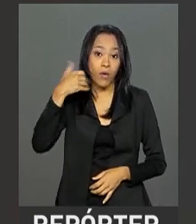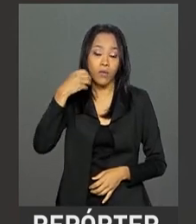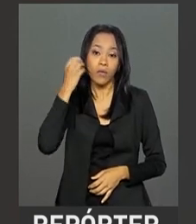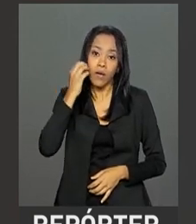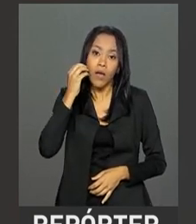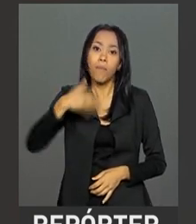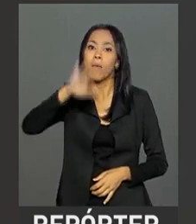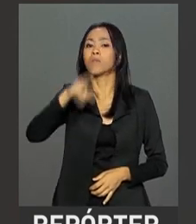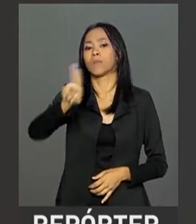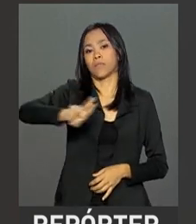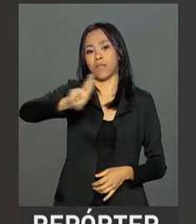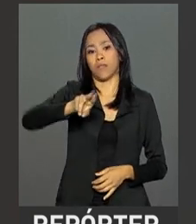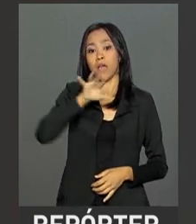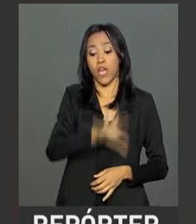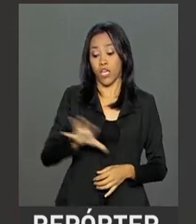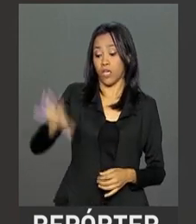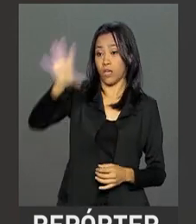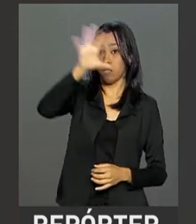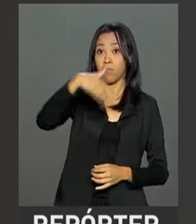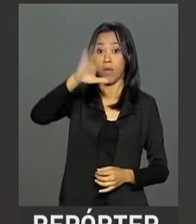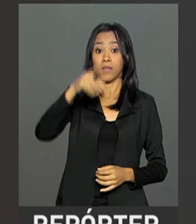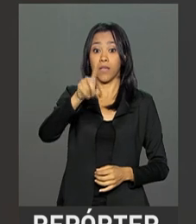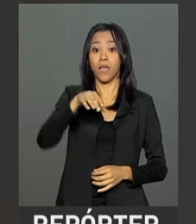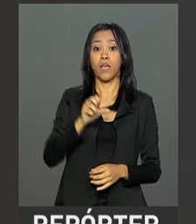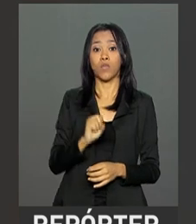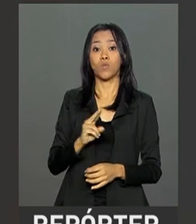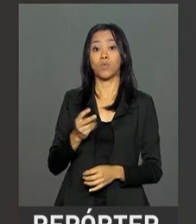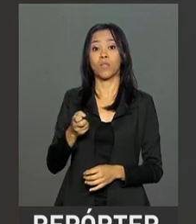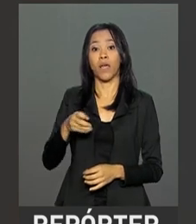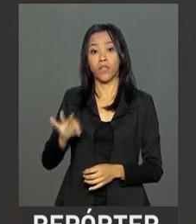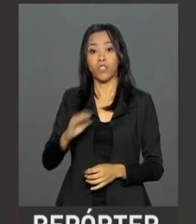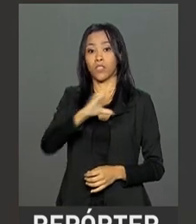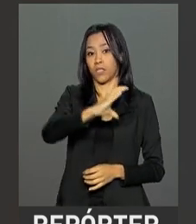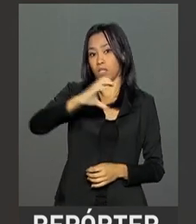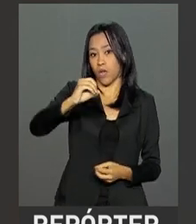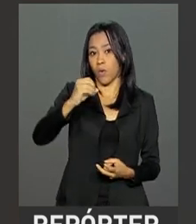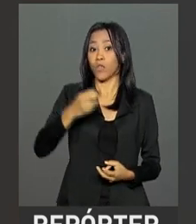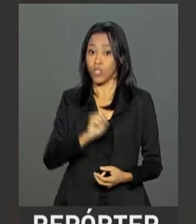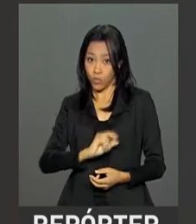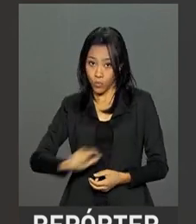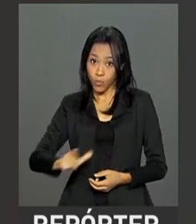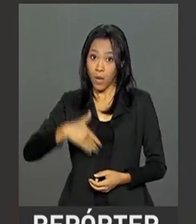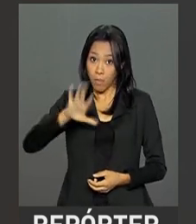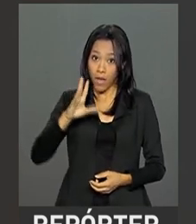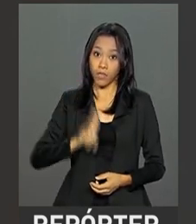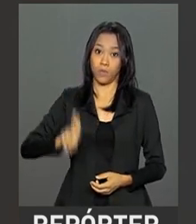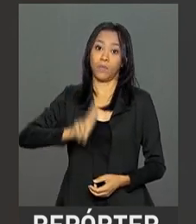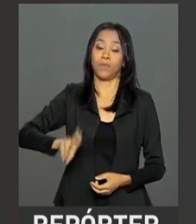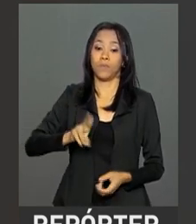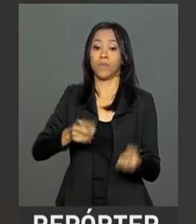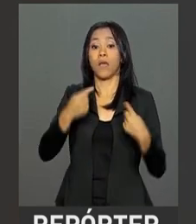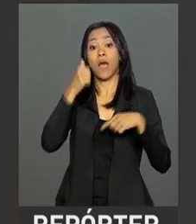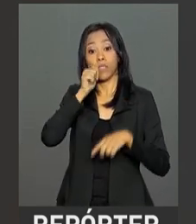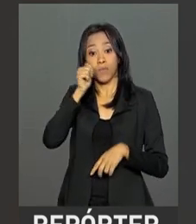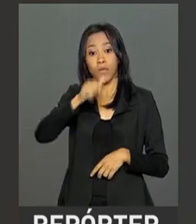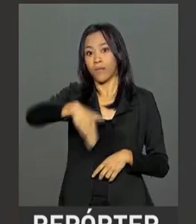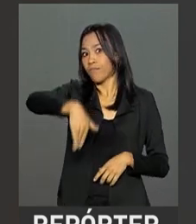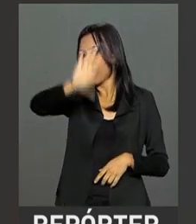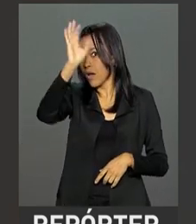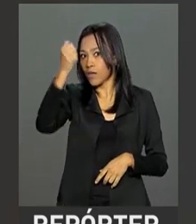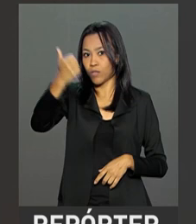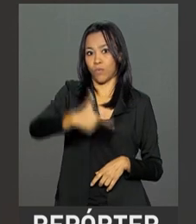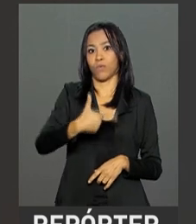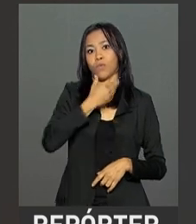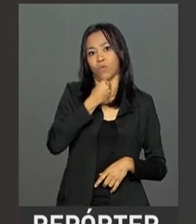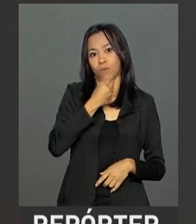termos de regiões as mais conectadas são sudeste centro-oeste e sul as mulheres navegam mais do que os